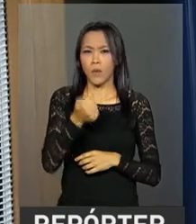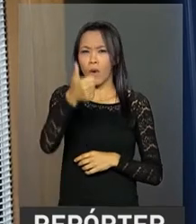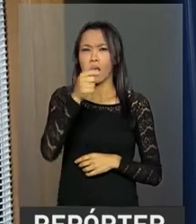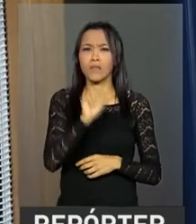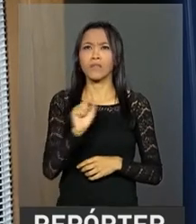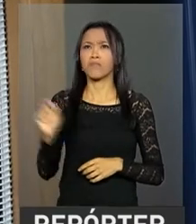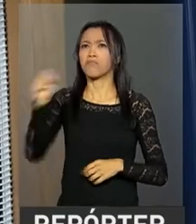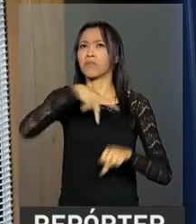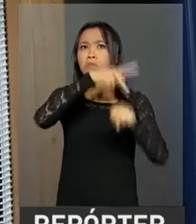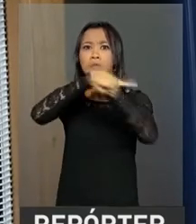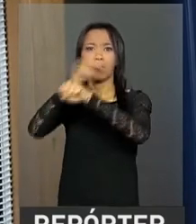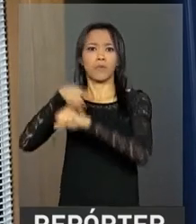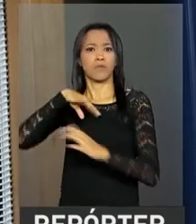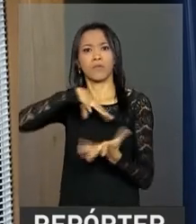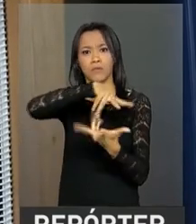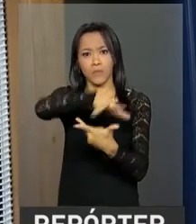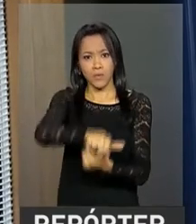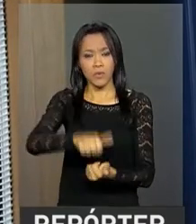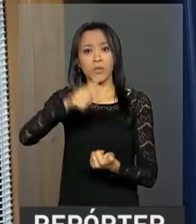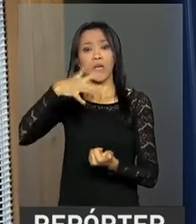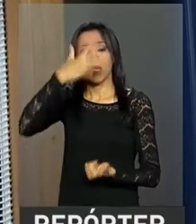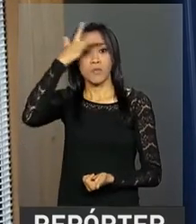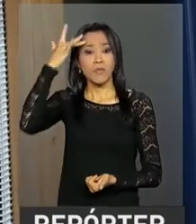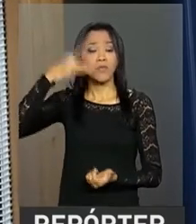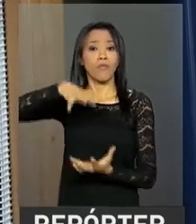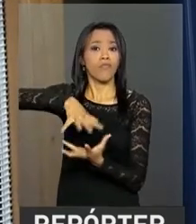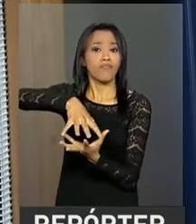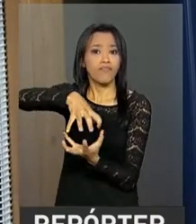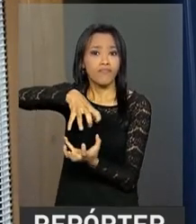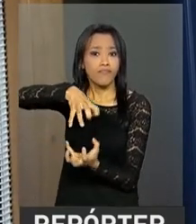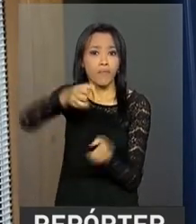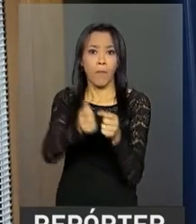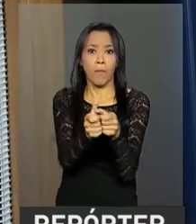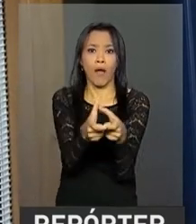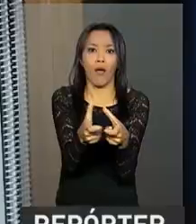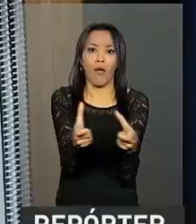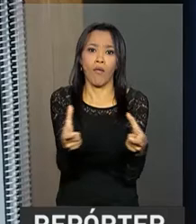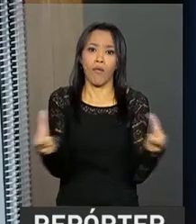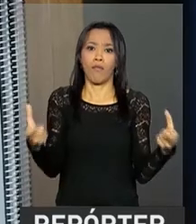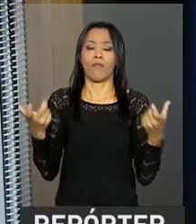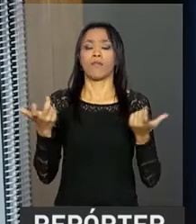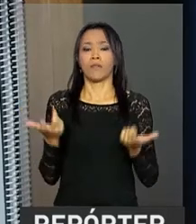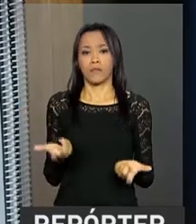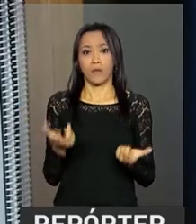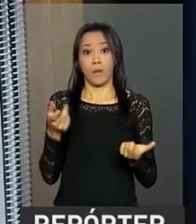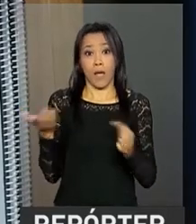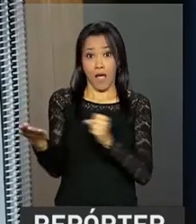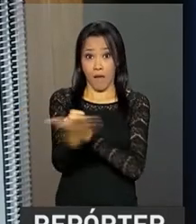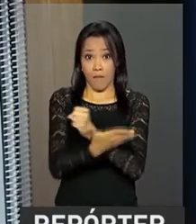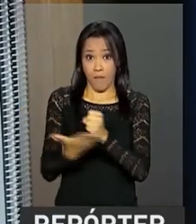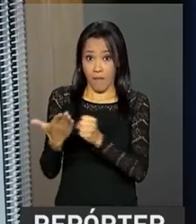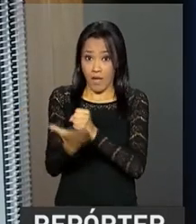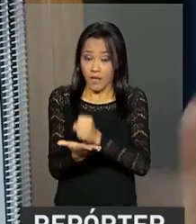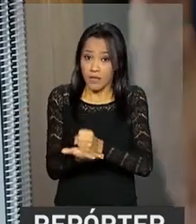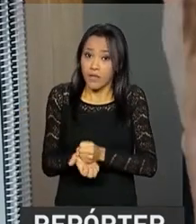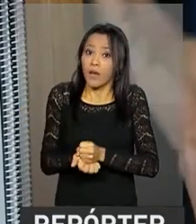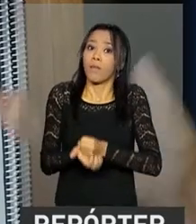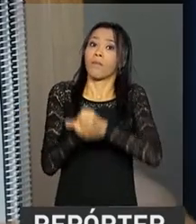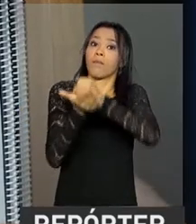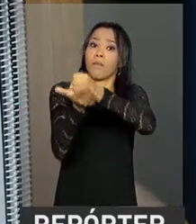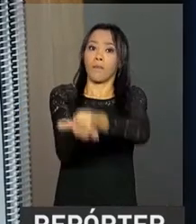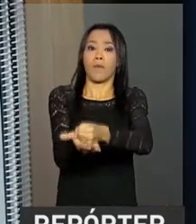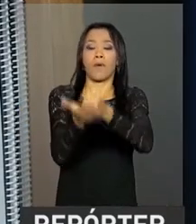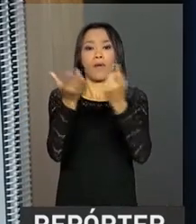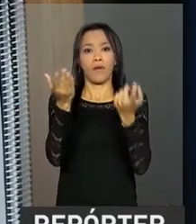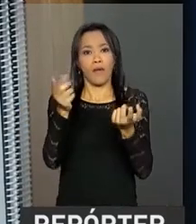os países do mundo, né? O envelhecimento coloca esse desafio. A base que sustenta o topo,